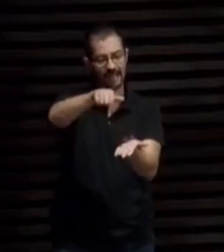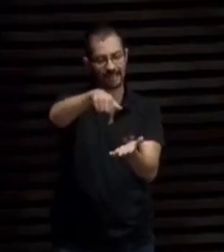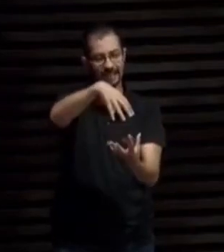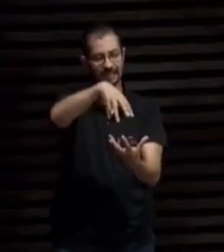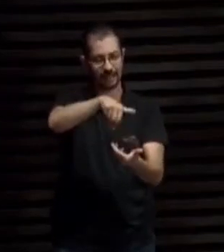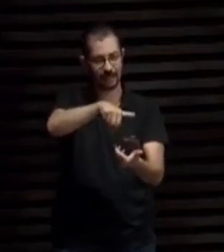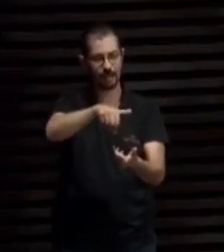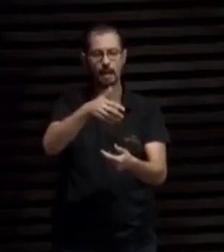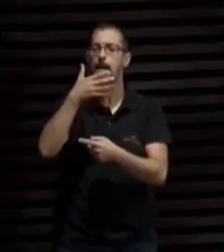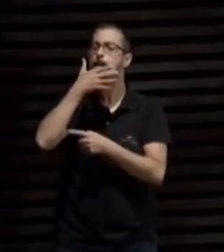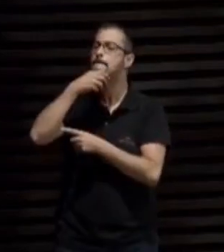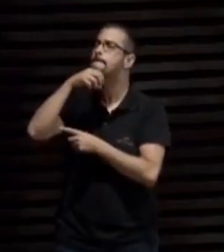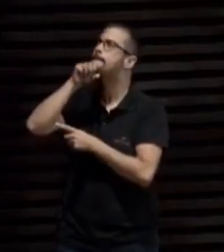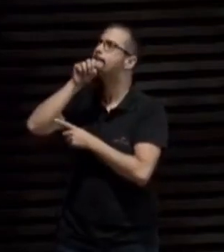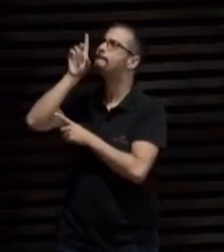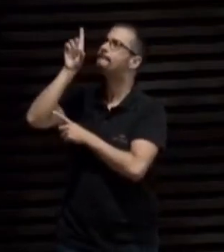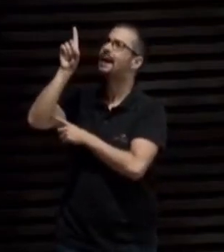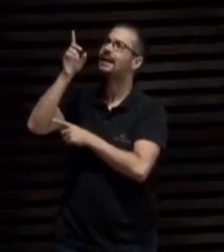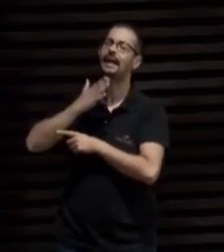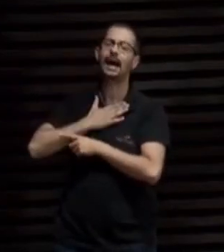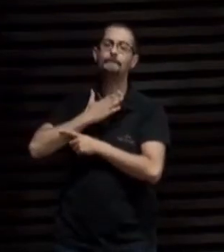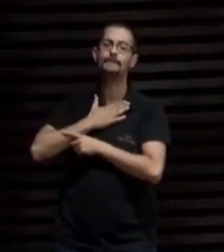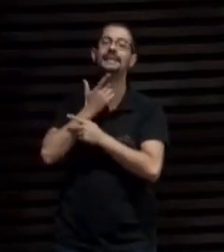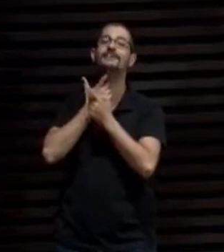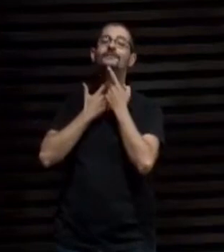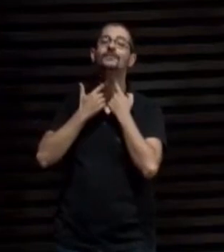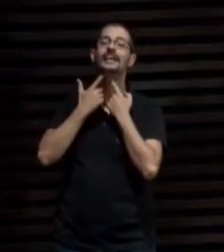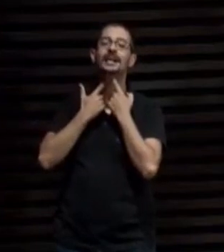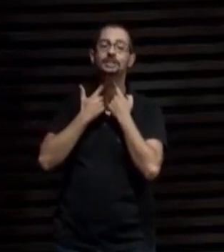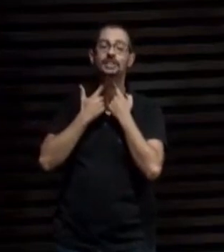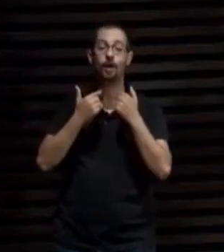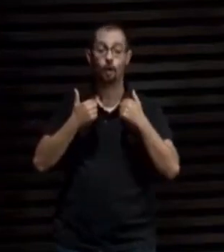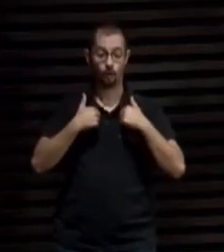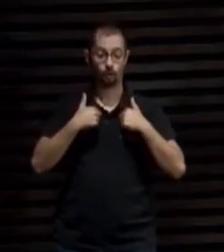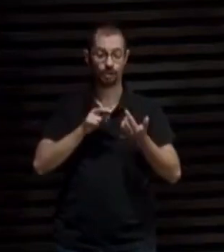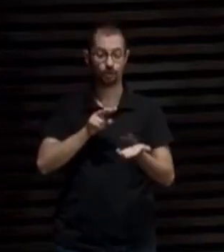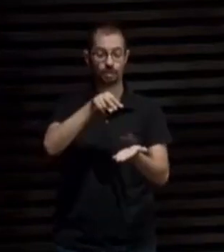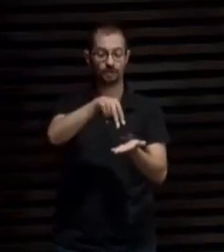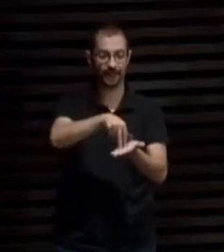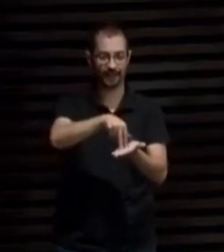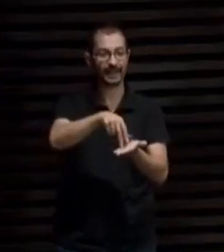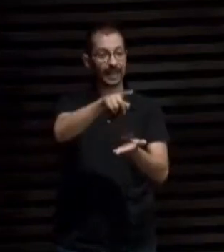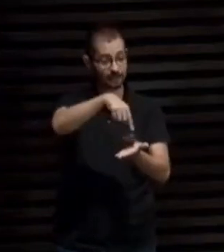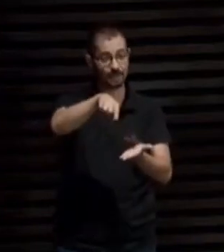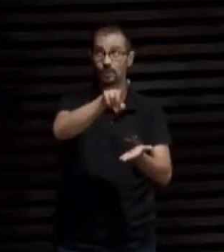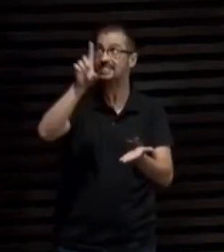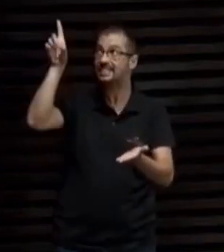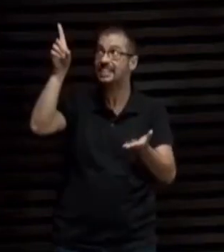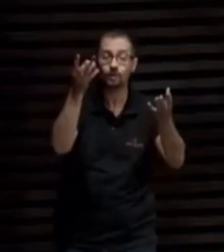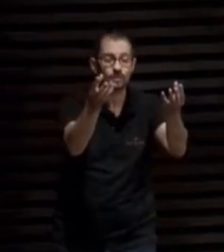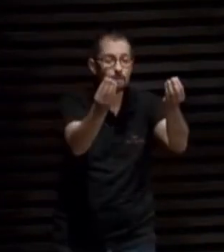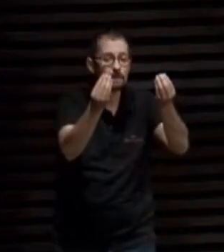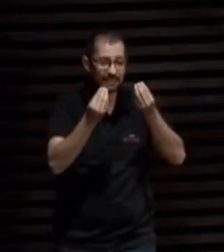a minha vontade é que onde eu estou estejam também comigo os que me deste, para que vejam a